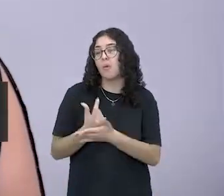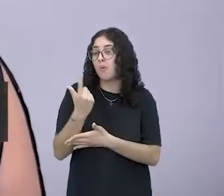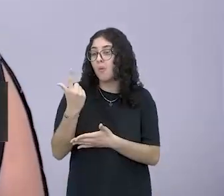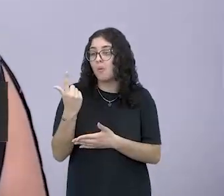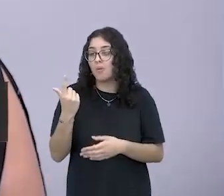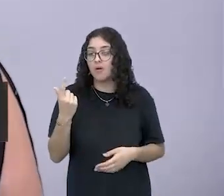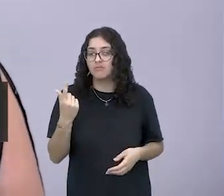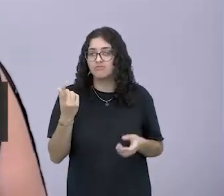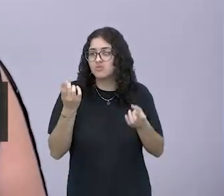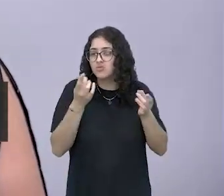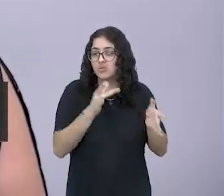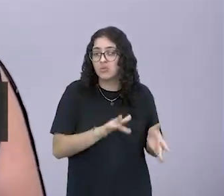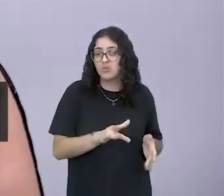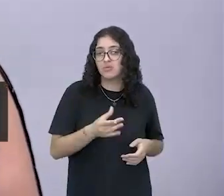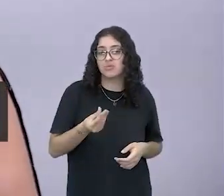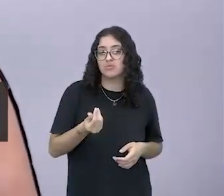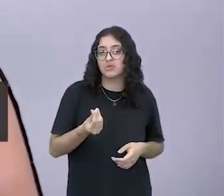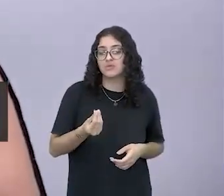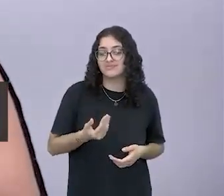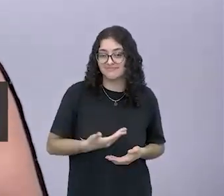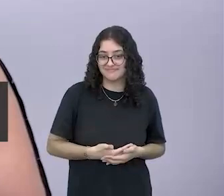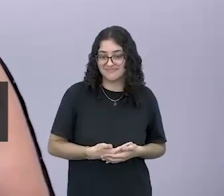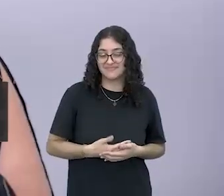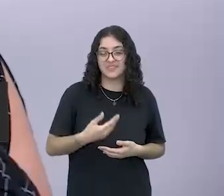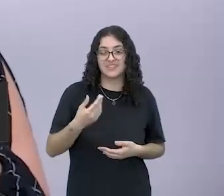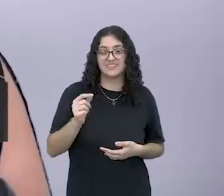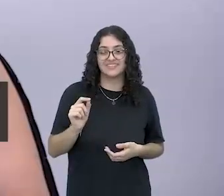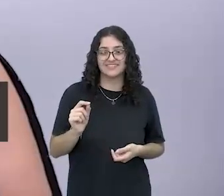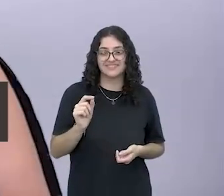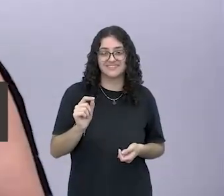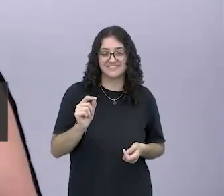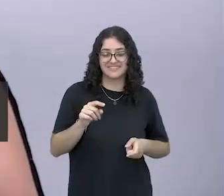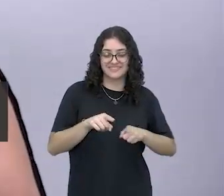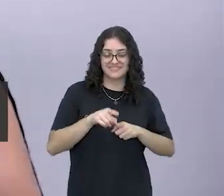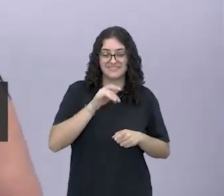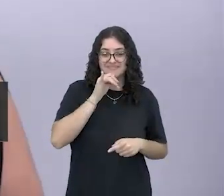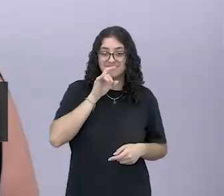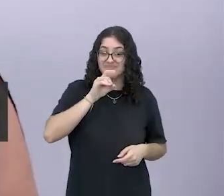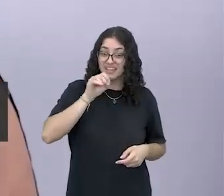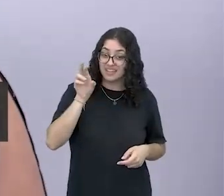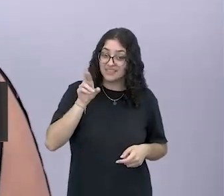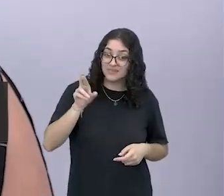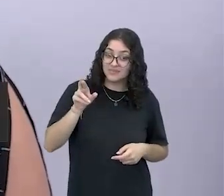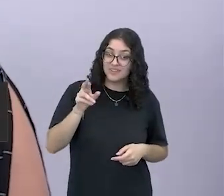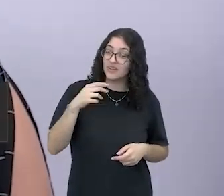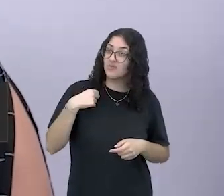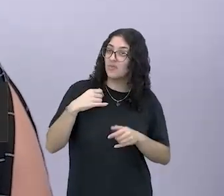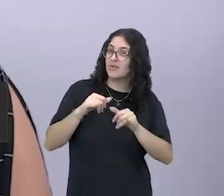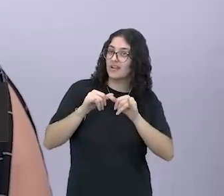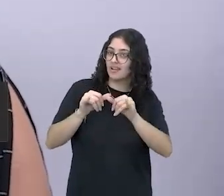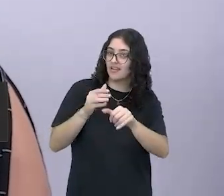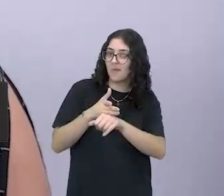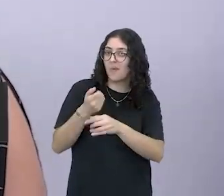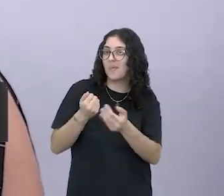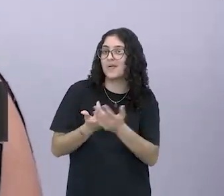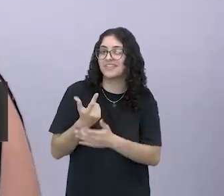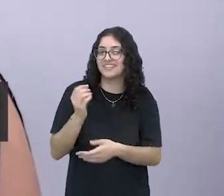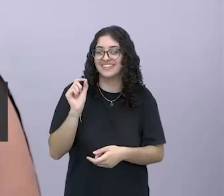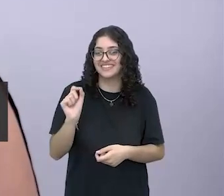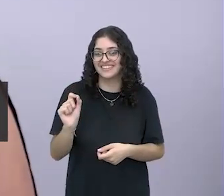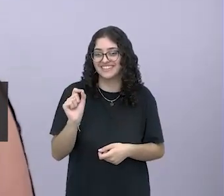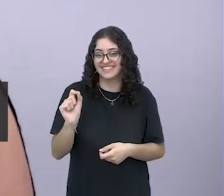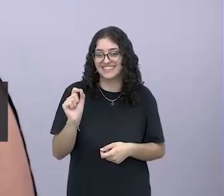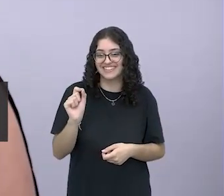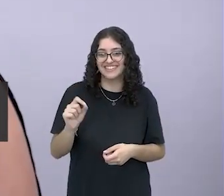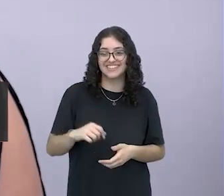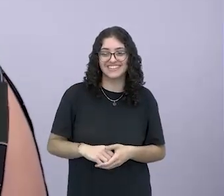quanto sobrou, quanto que eu vou gastar, quanto que dá... eu vou levar R$10 no mercado, o que dá para comprar? Né? Então, essas questões